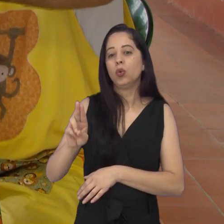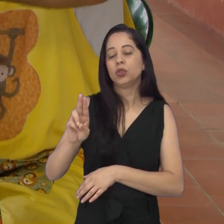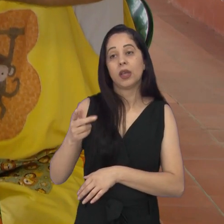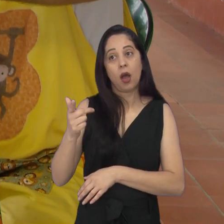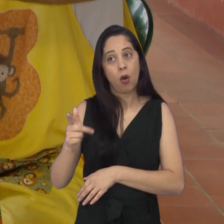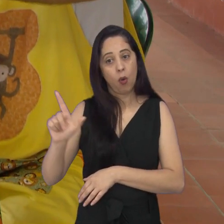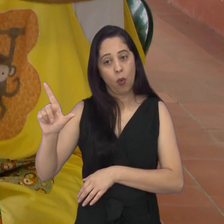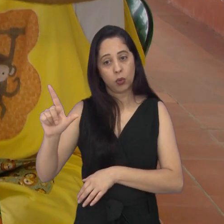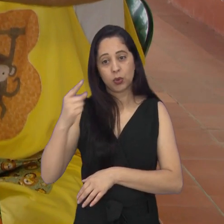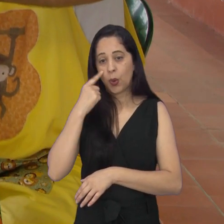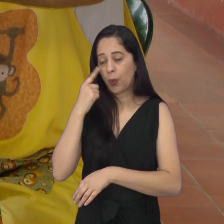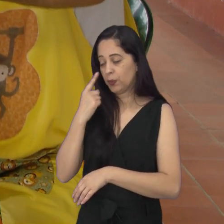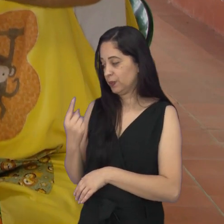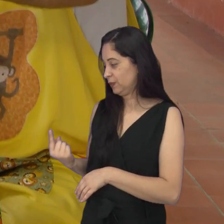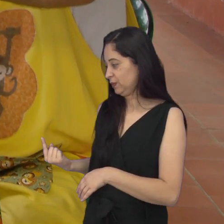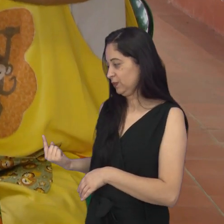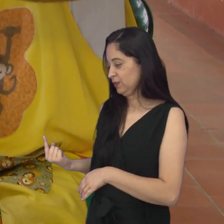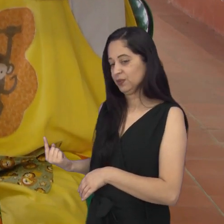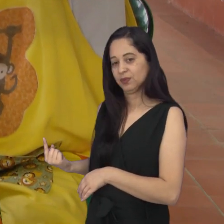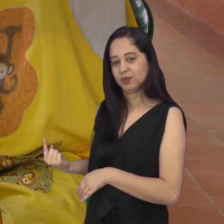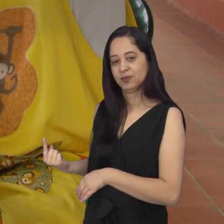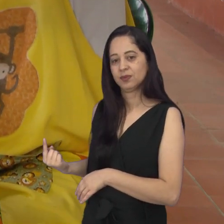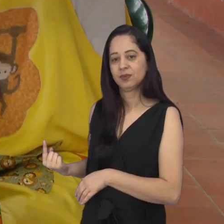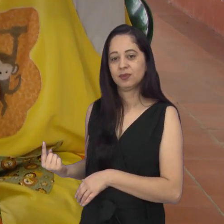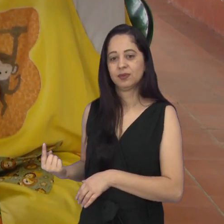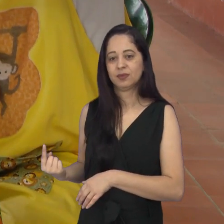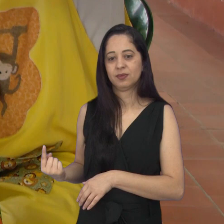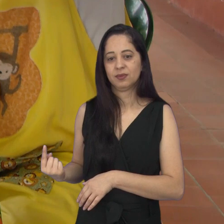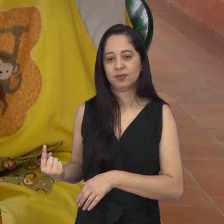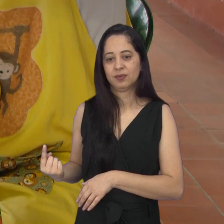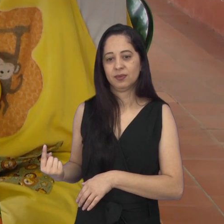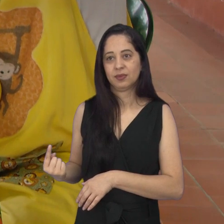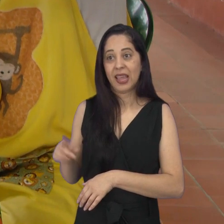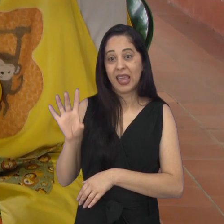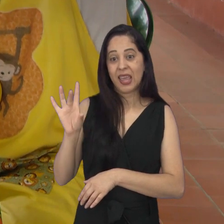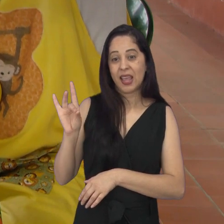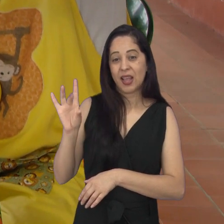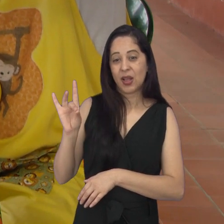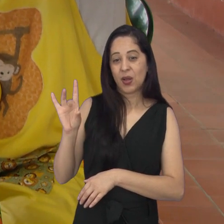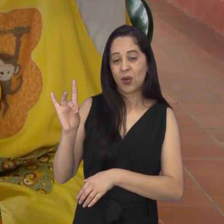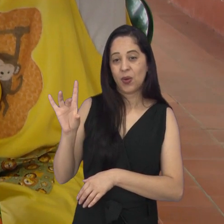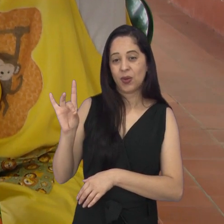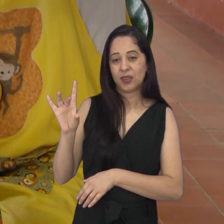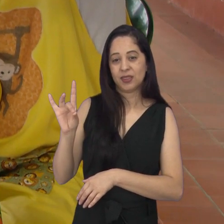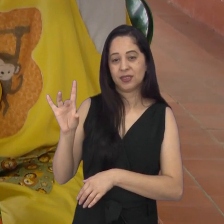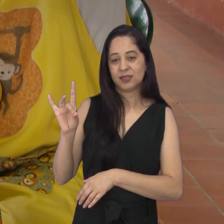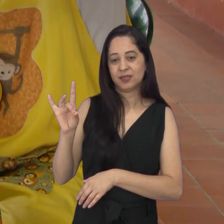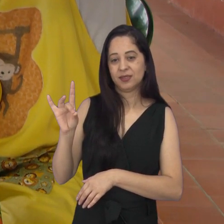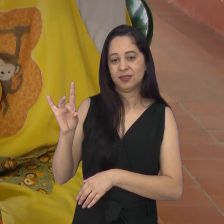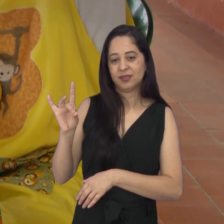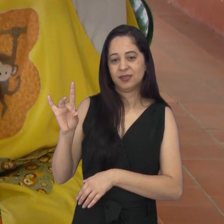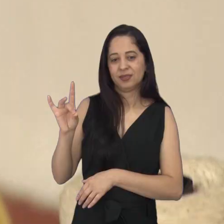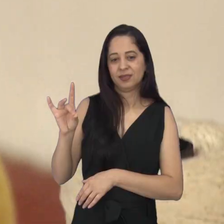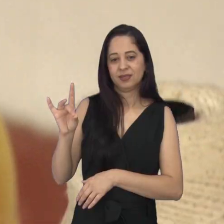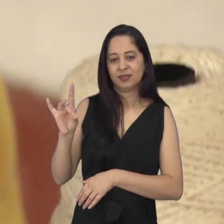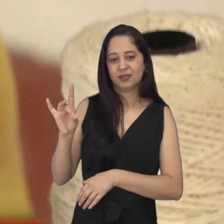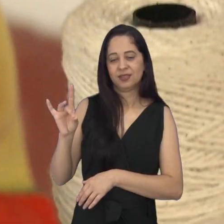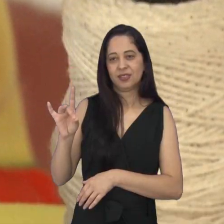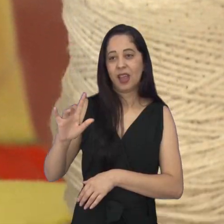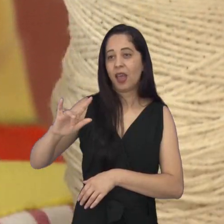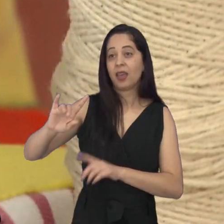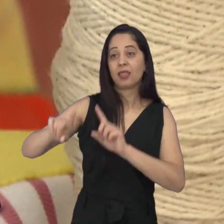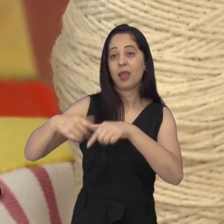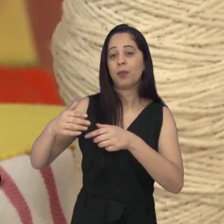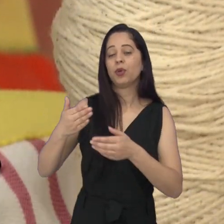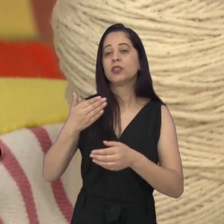esse lado da frente, então você vai amarrar o lado da frente, para colar Aqui dentro você só coloca a colinha que ele